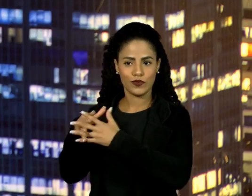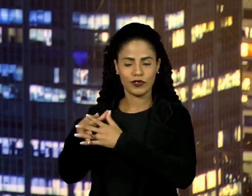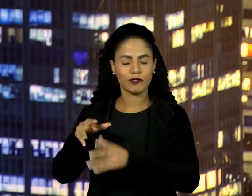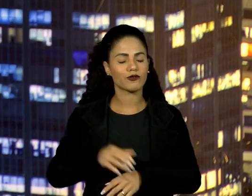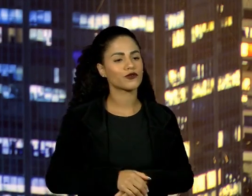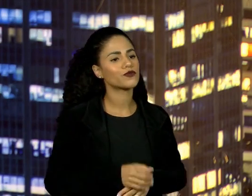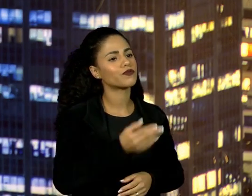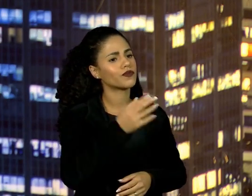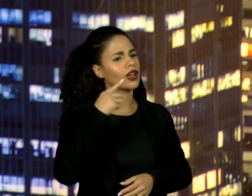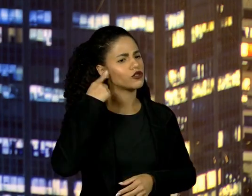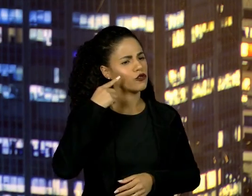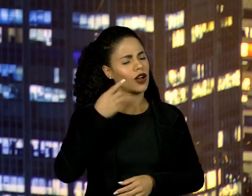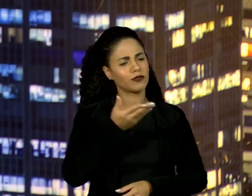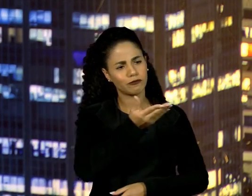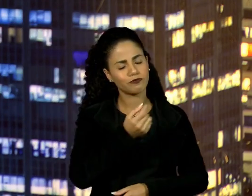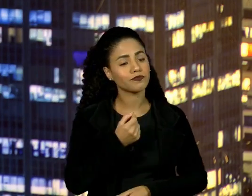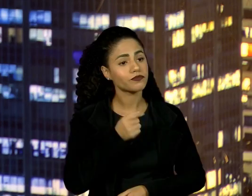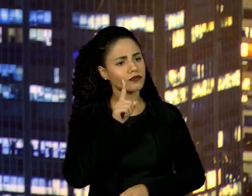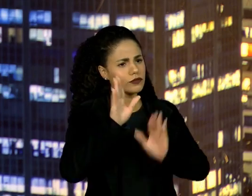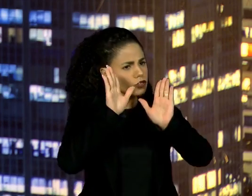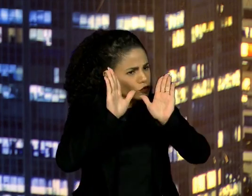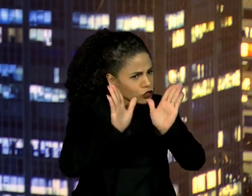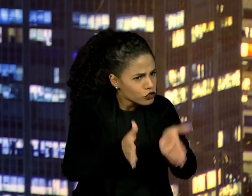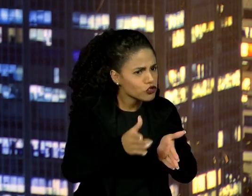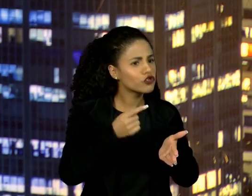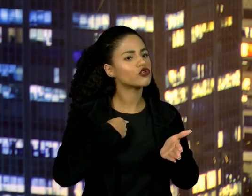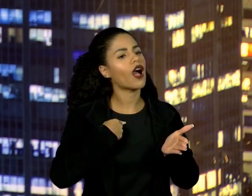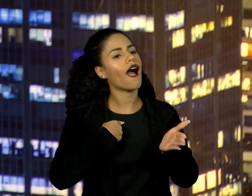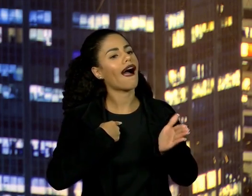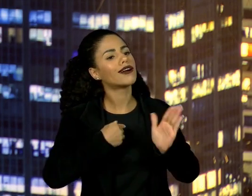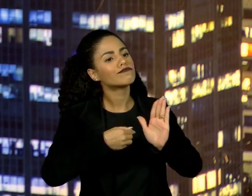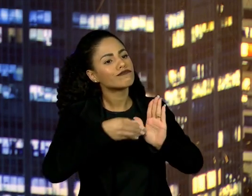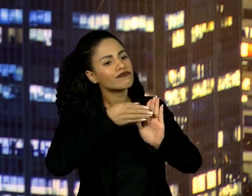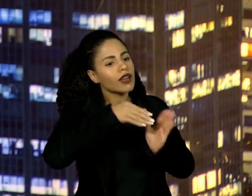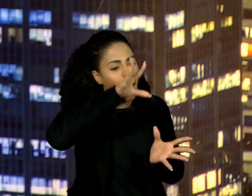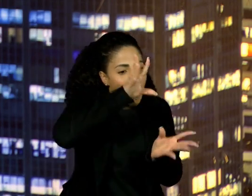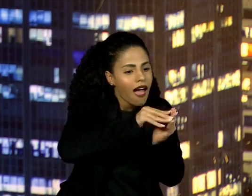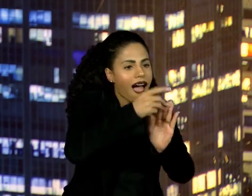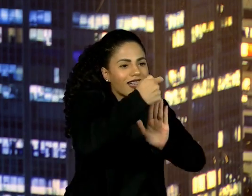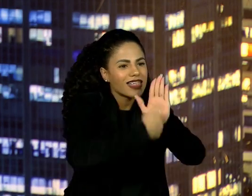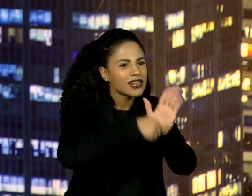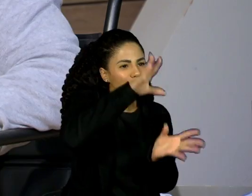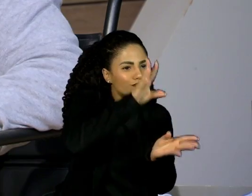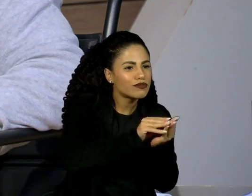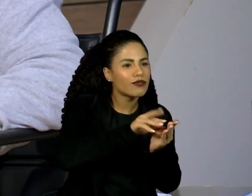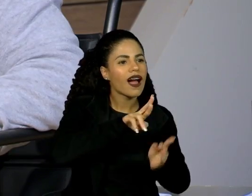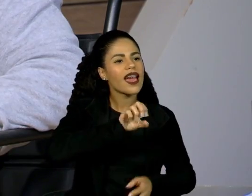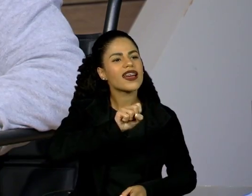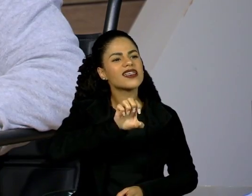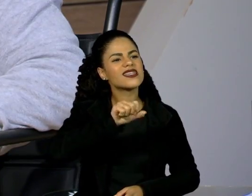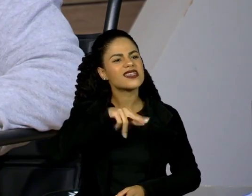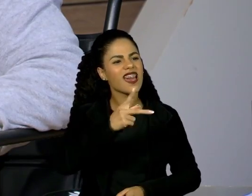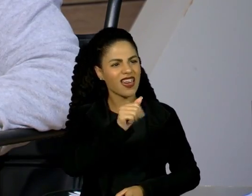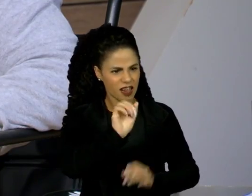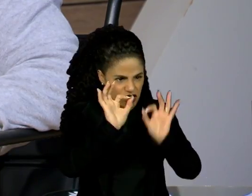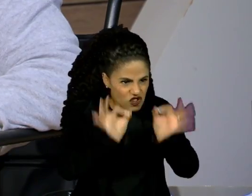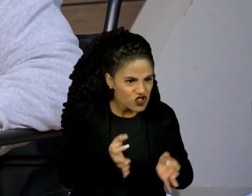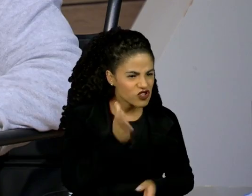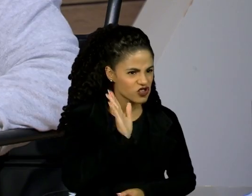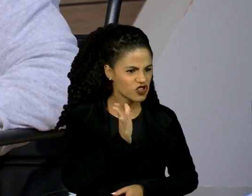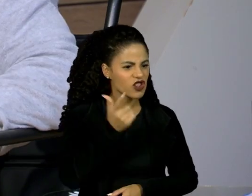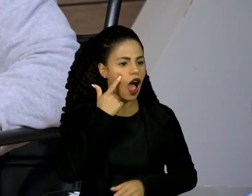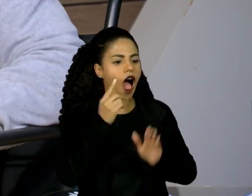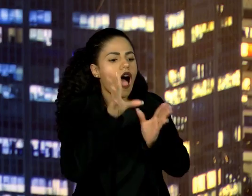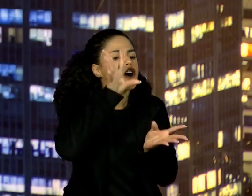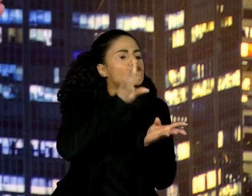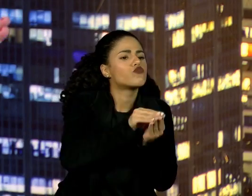Pedro, você já tinha feito alguma vez alguma resenha de livro de Machado de Assis nas suas redes ou você prioriza escritores